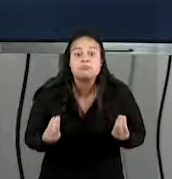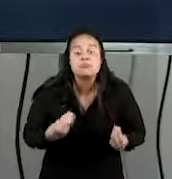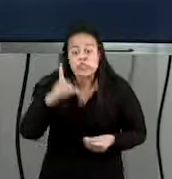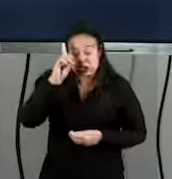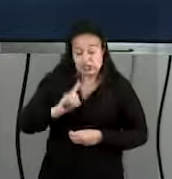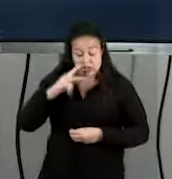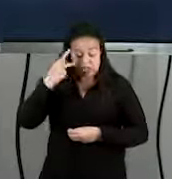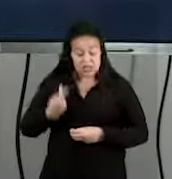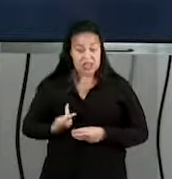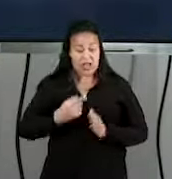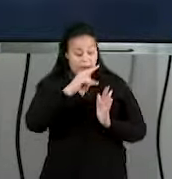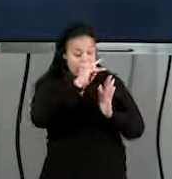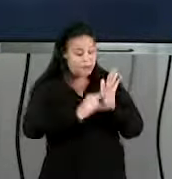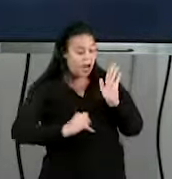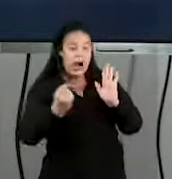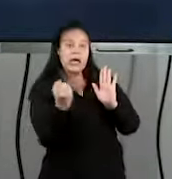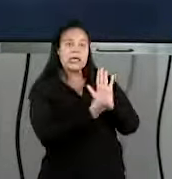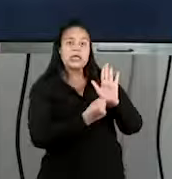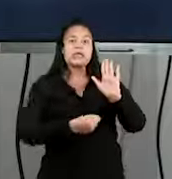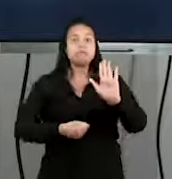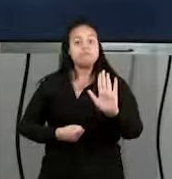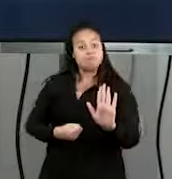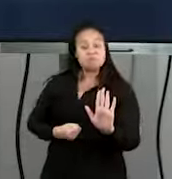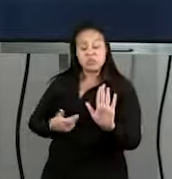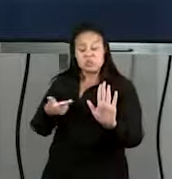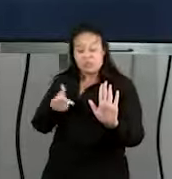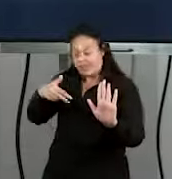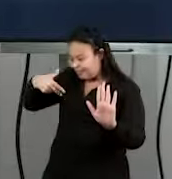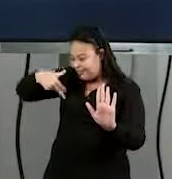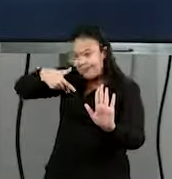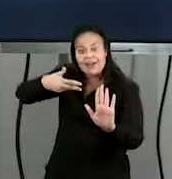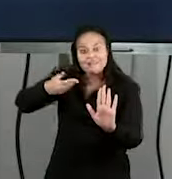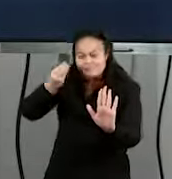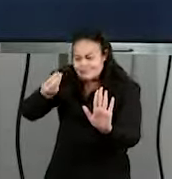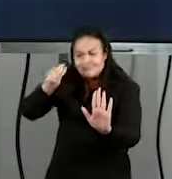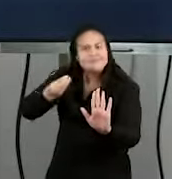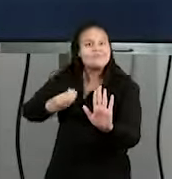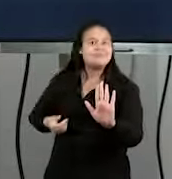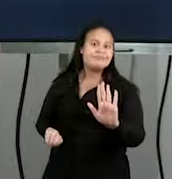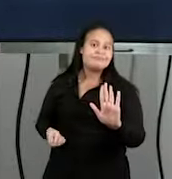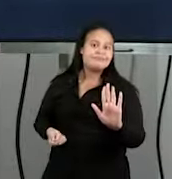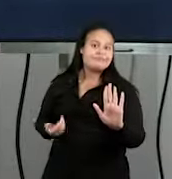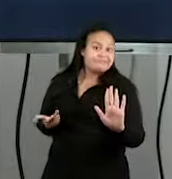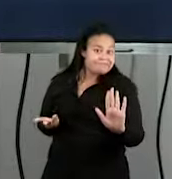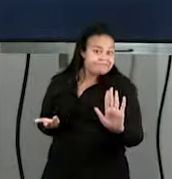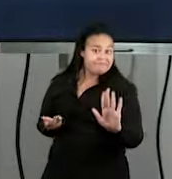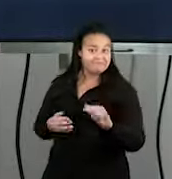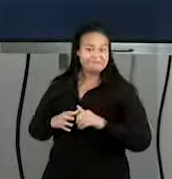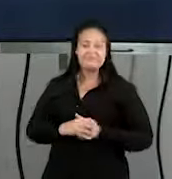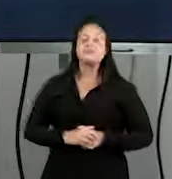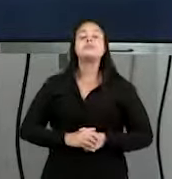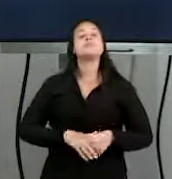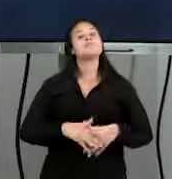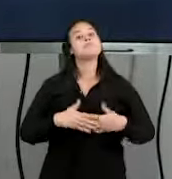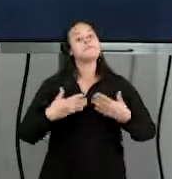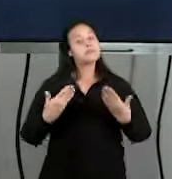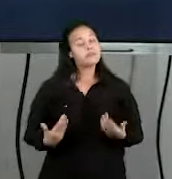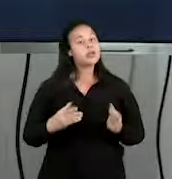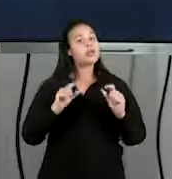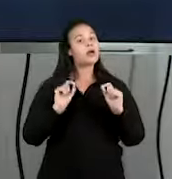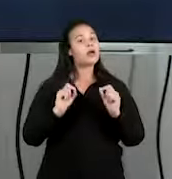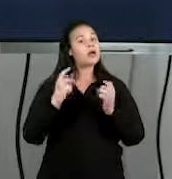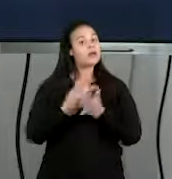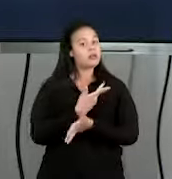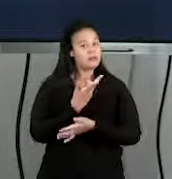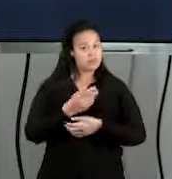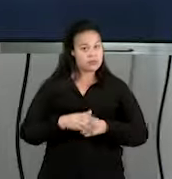são uma declaração, e declarações não têm essa habilidade de sair andando por aí. Então, o que